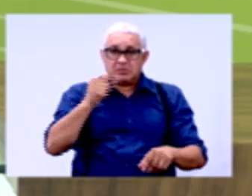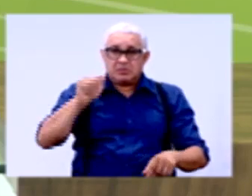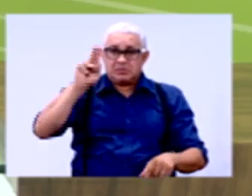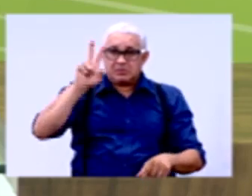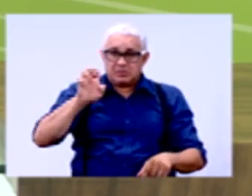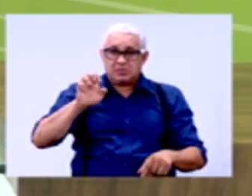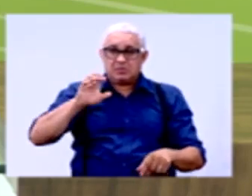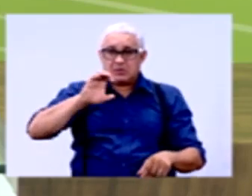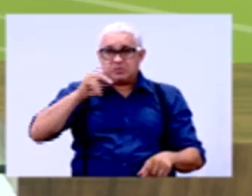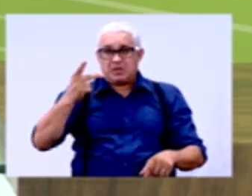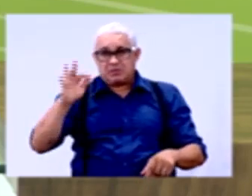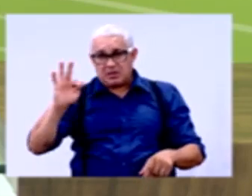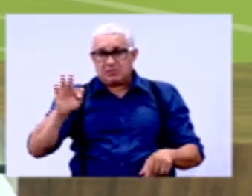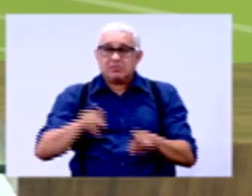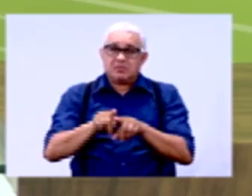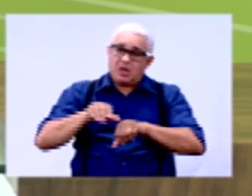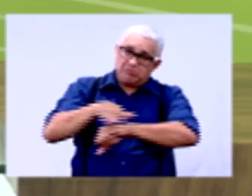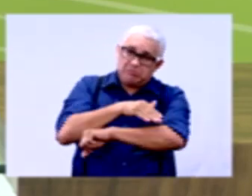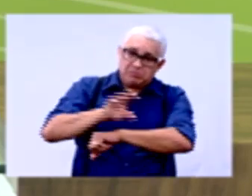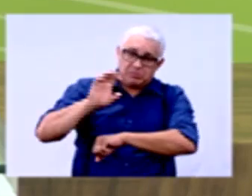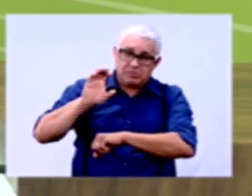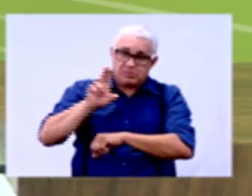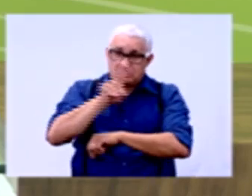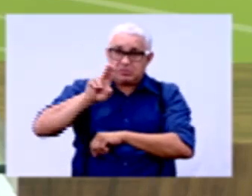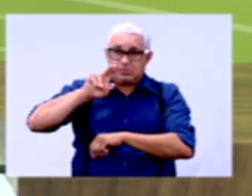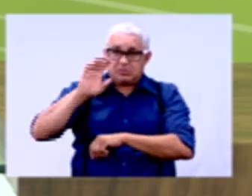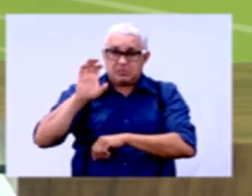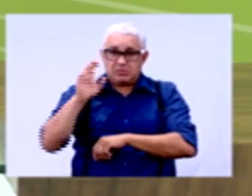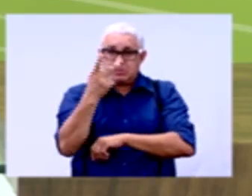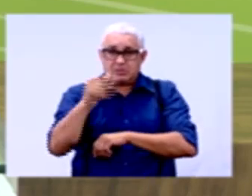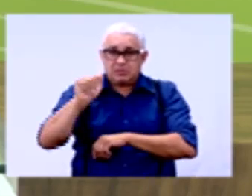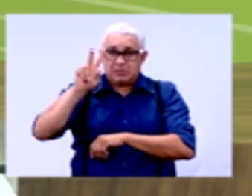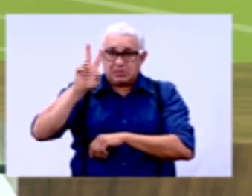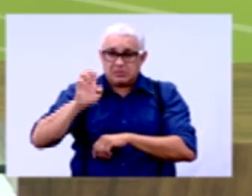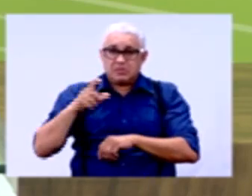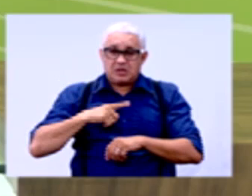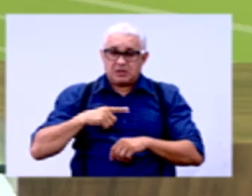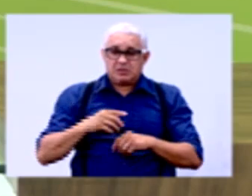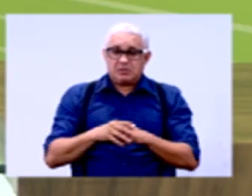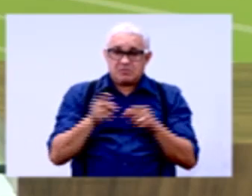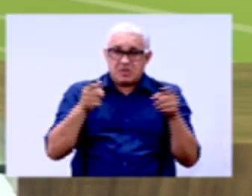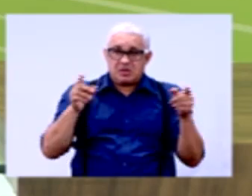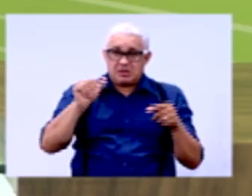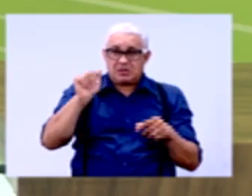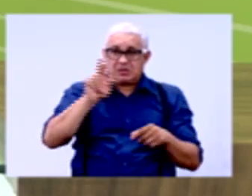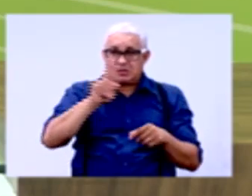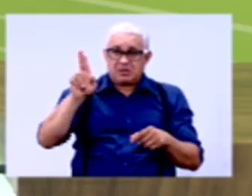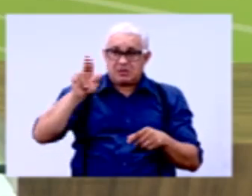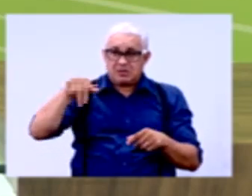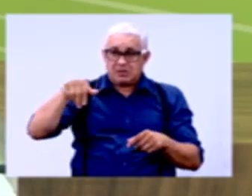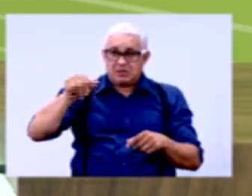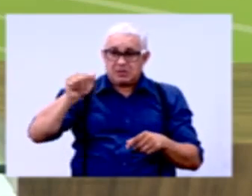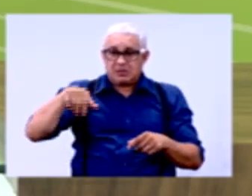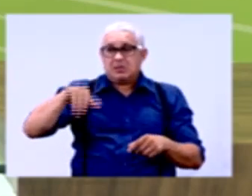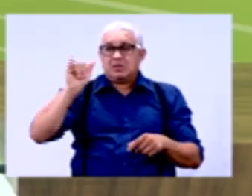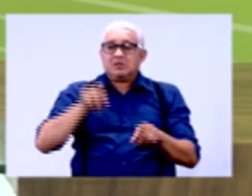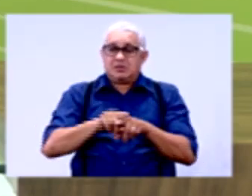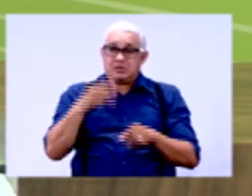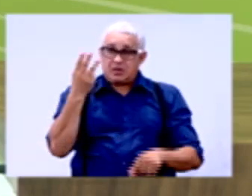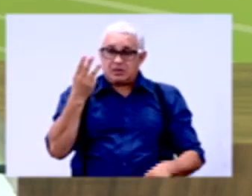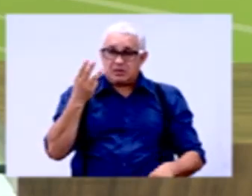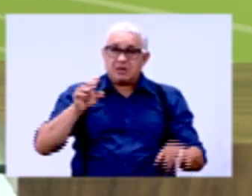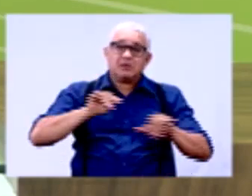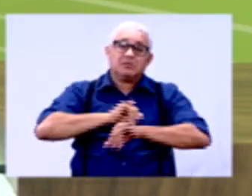CPF, a chave endereço, armazenei um endereço, então eu teria um tamanho do meu array de 3, né? Eu teria 3